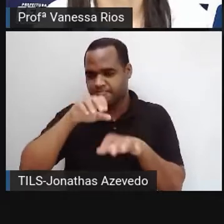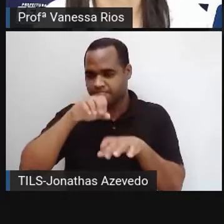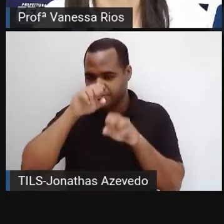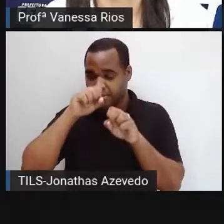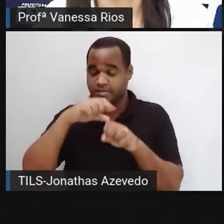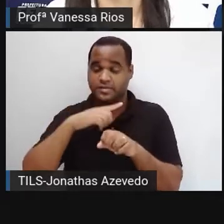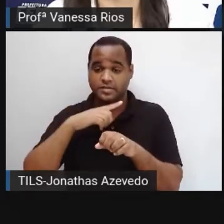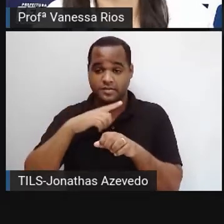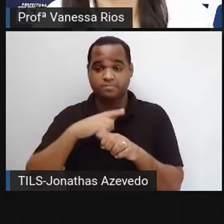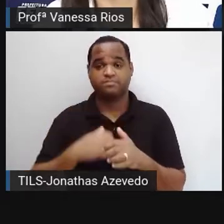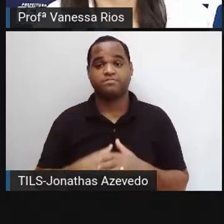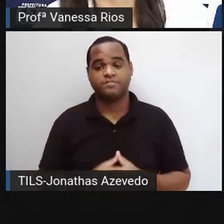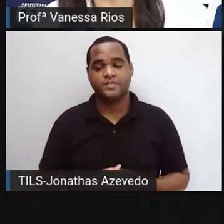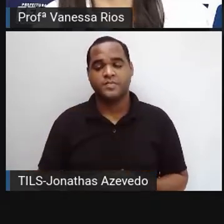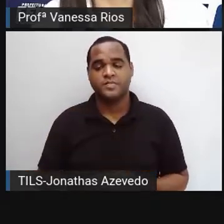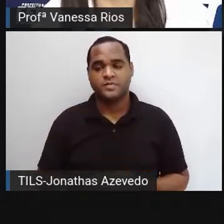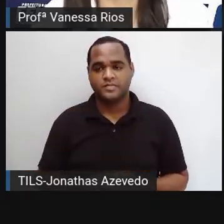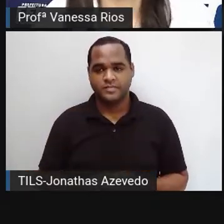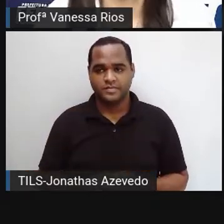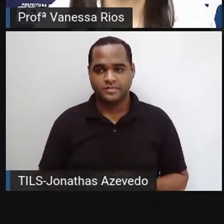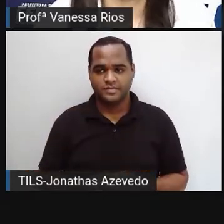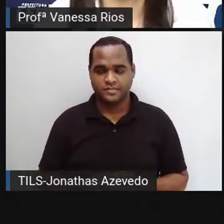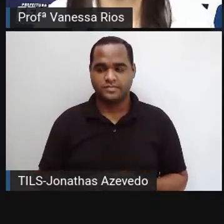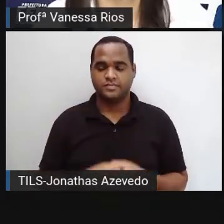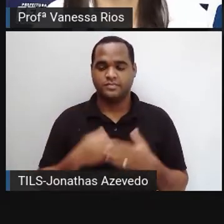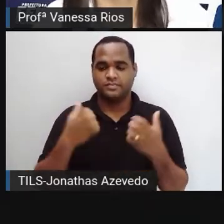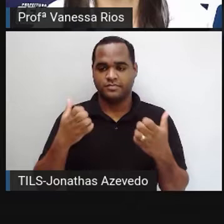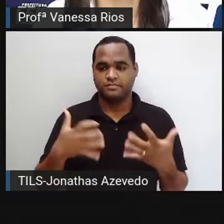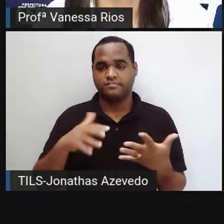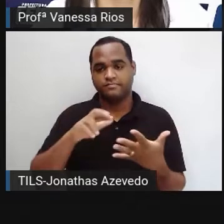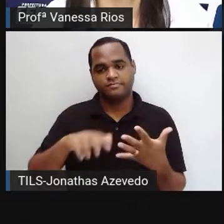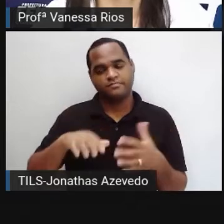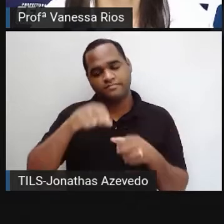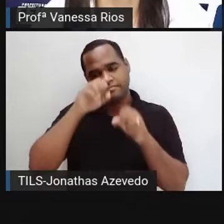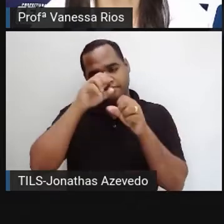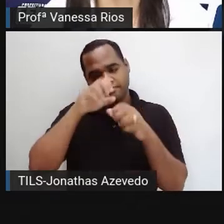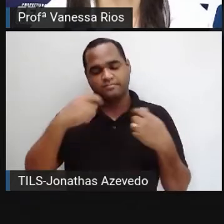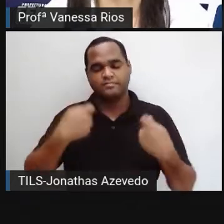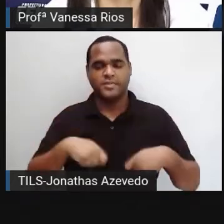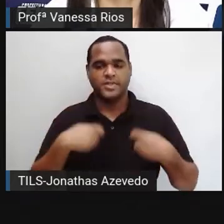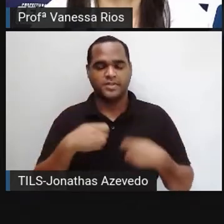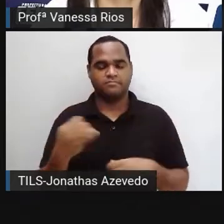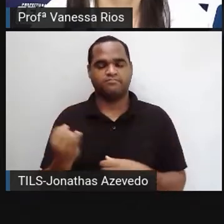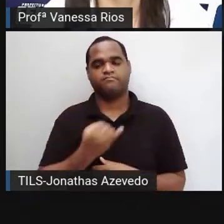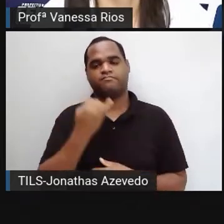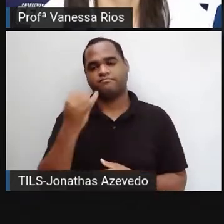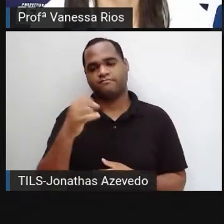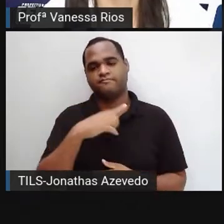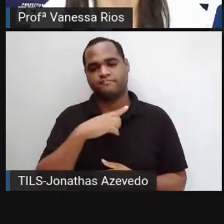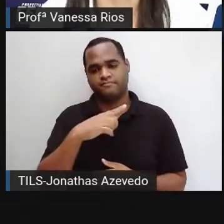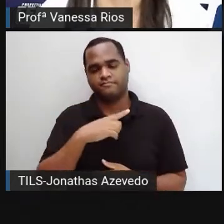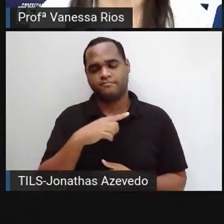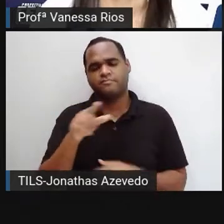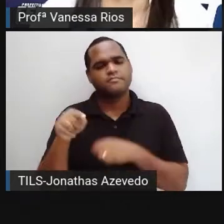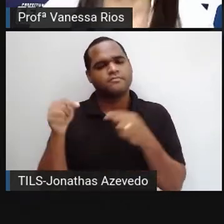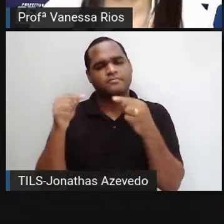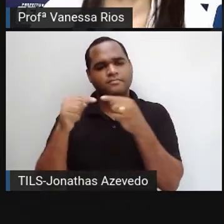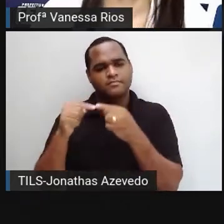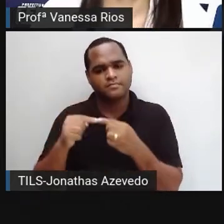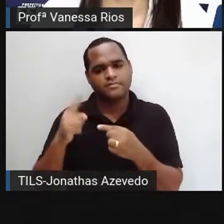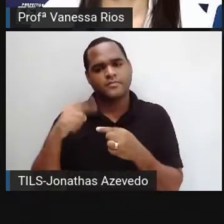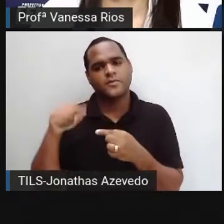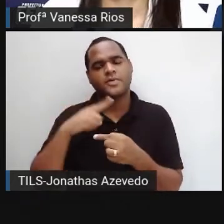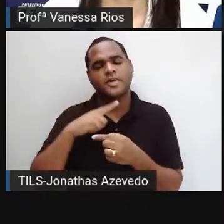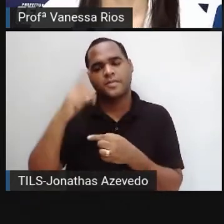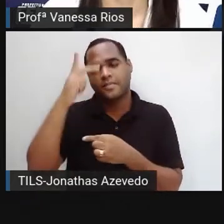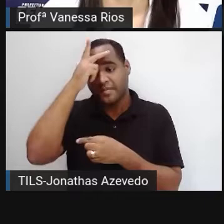e nesse compasso que a respiração precisa ter. Mas aí o ronco, normalmente as pessoas roncam aí